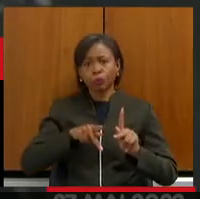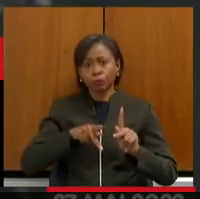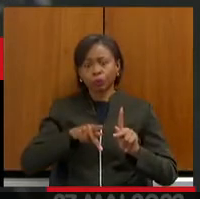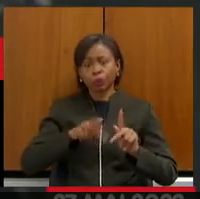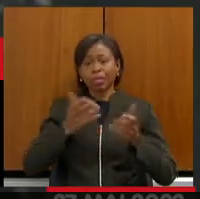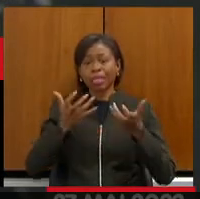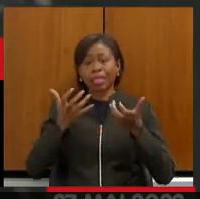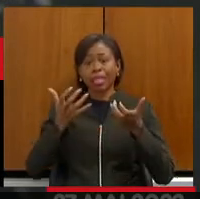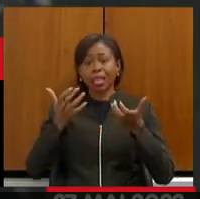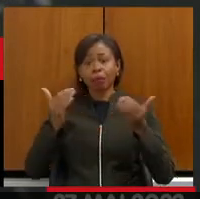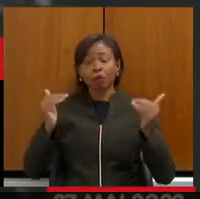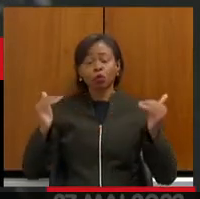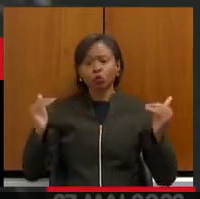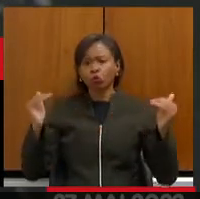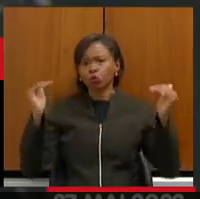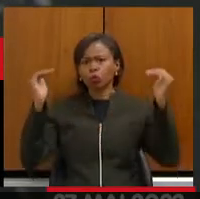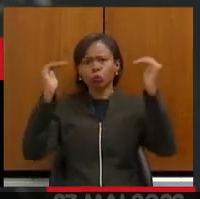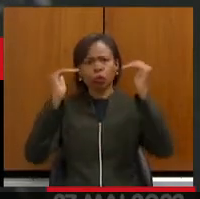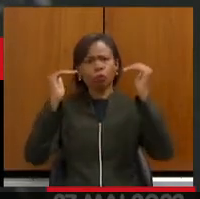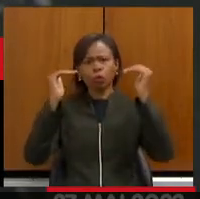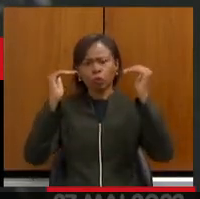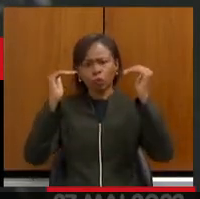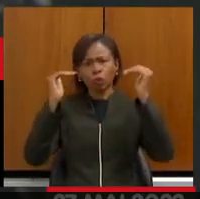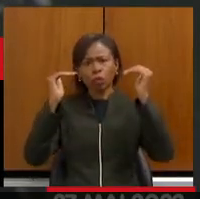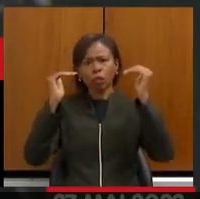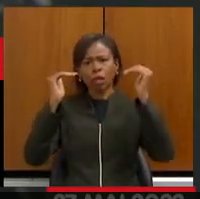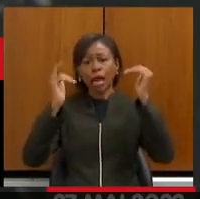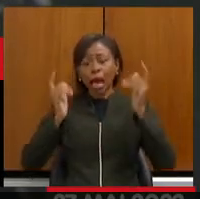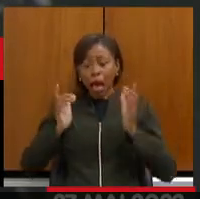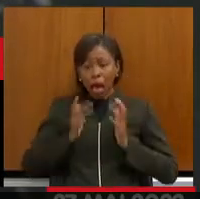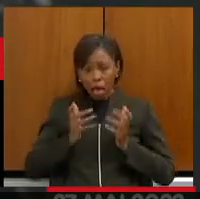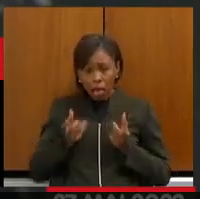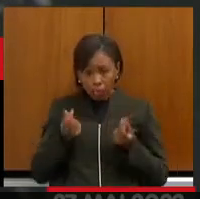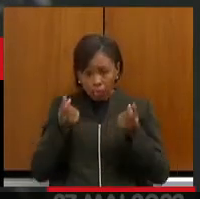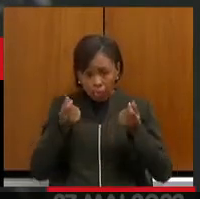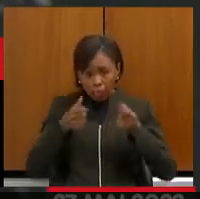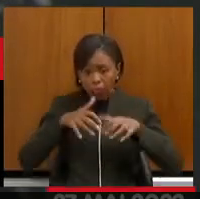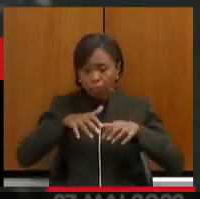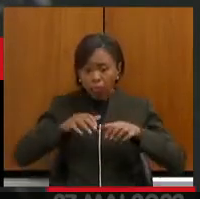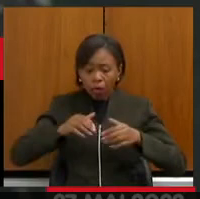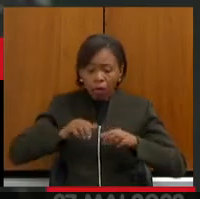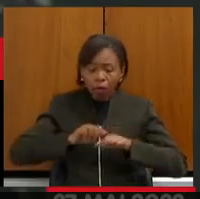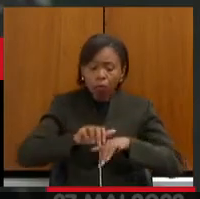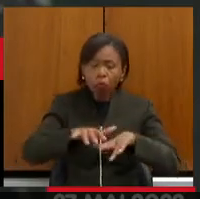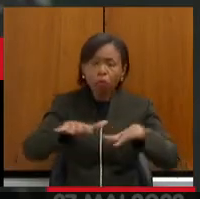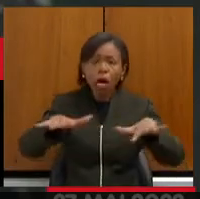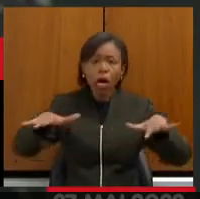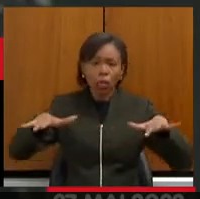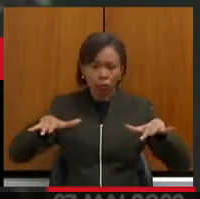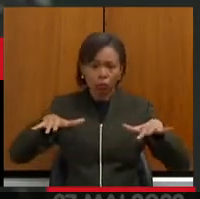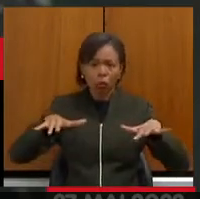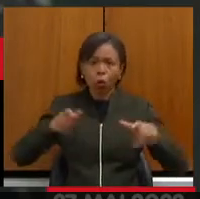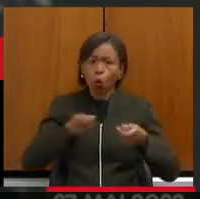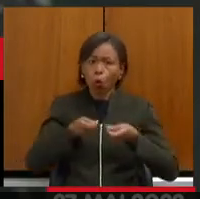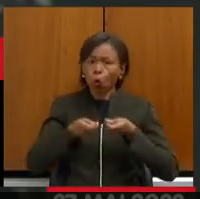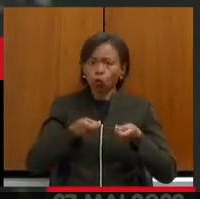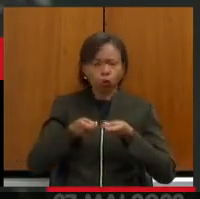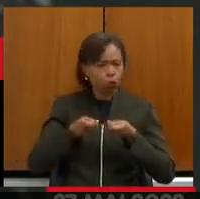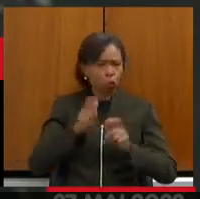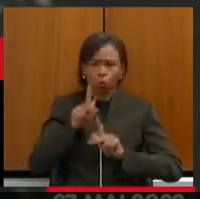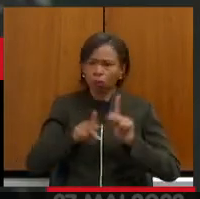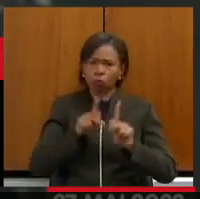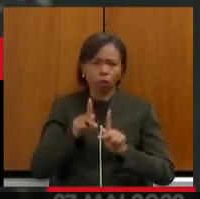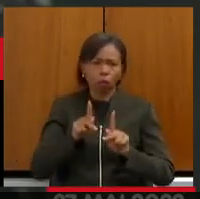soberania distribuição da riqueza e controle Popular nós não queremos esse modelo de mineração